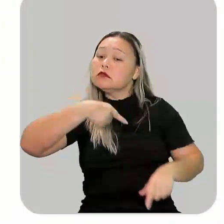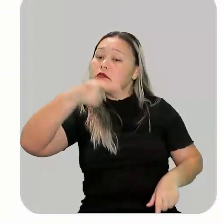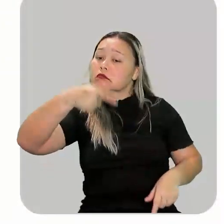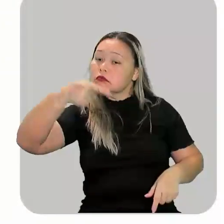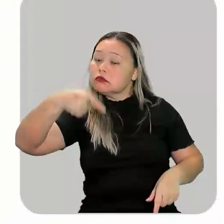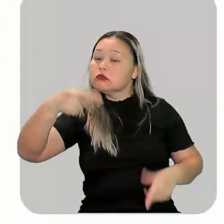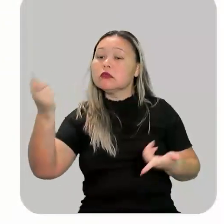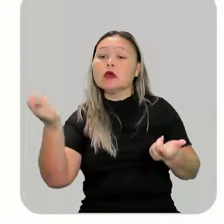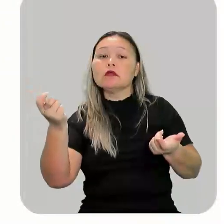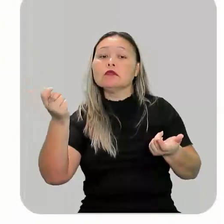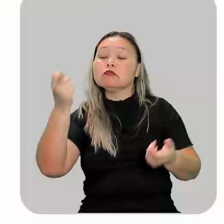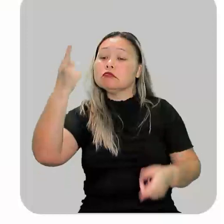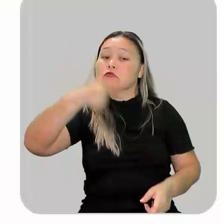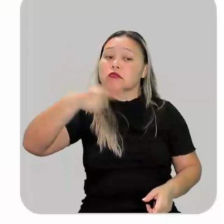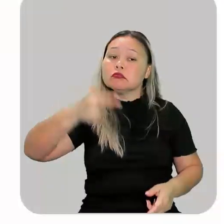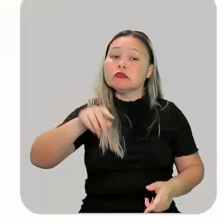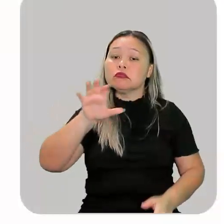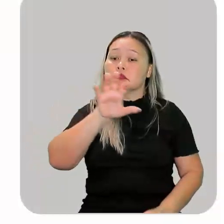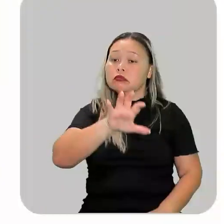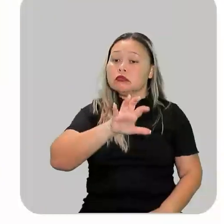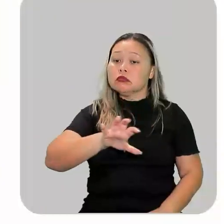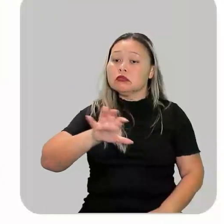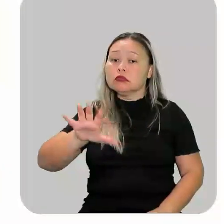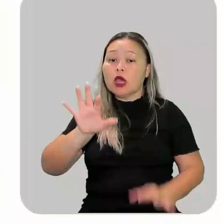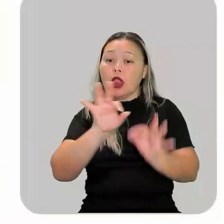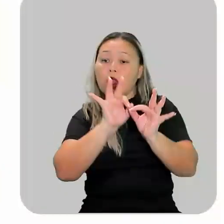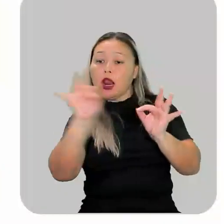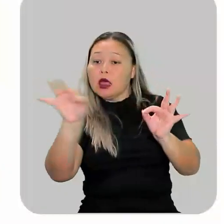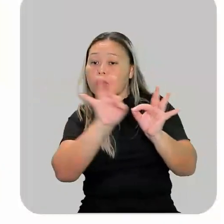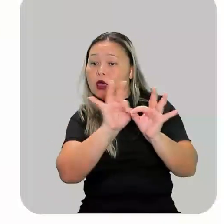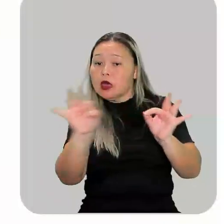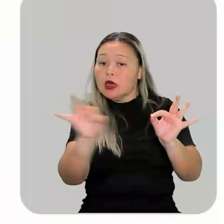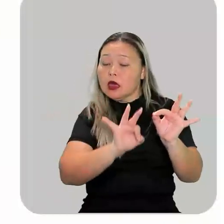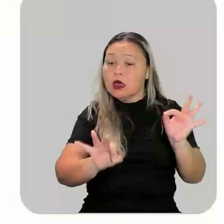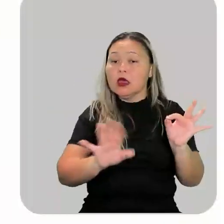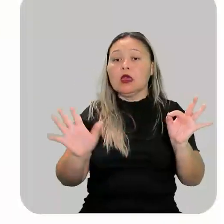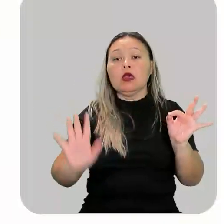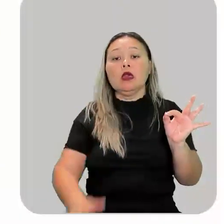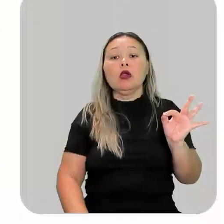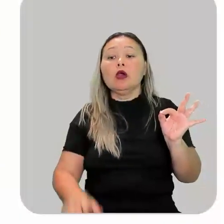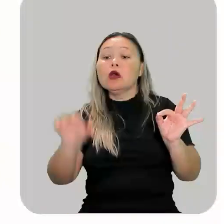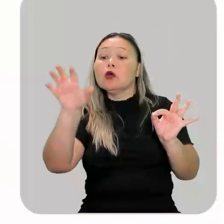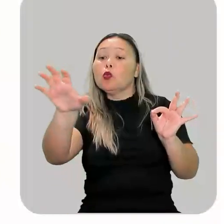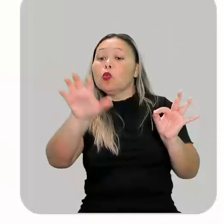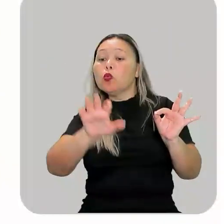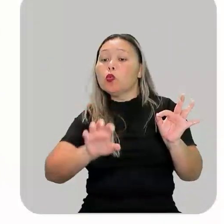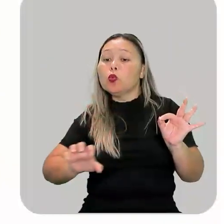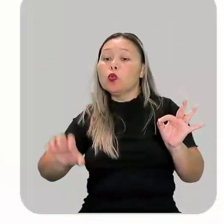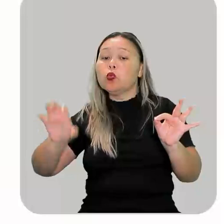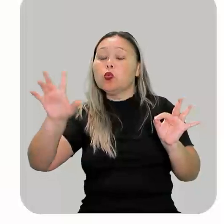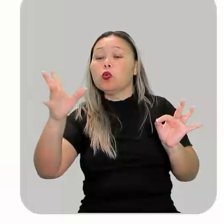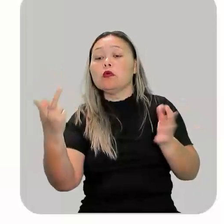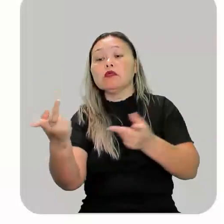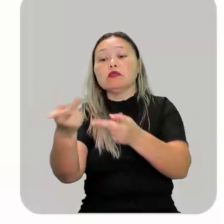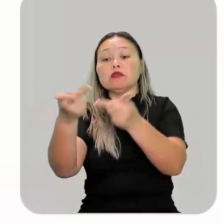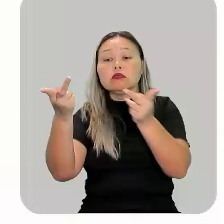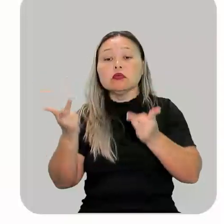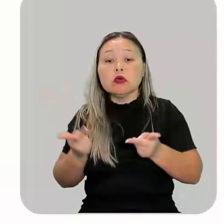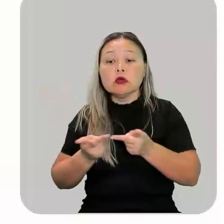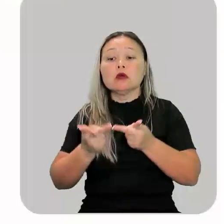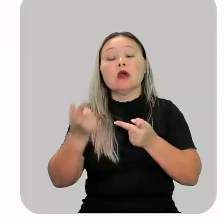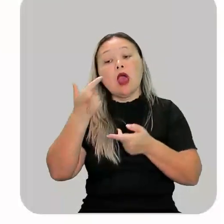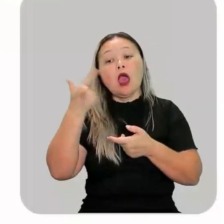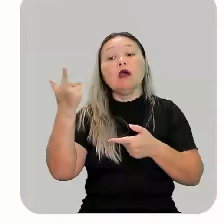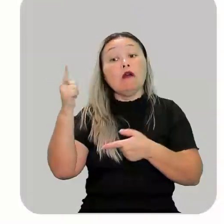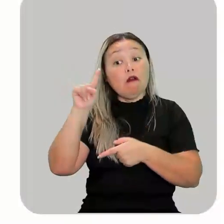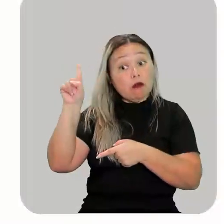dos gráficos. Olha lá, gráfico de segmento ou de linha. Tá, beleza. Gráfico de setores ou de pizza. Vimos lá na